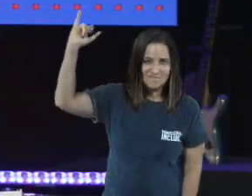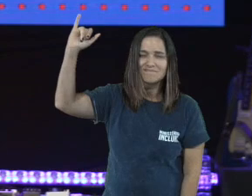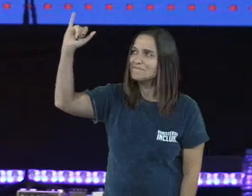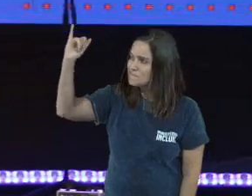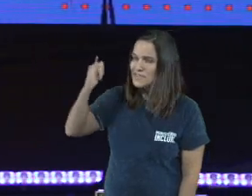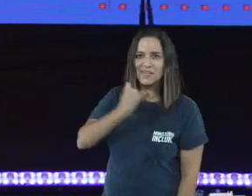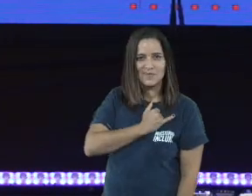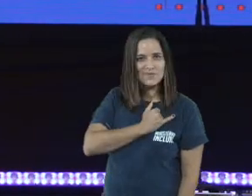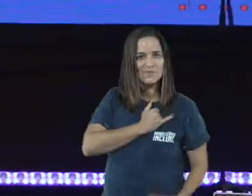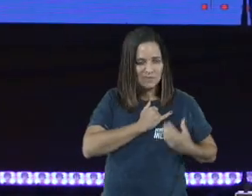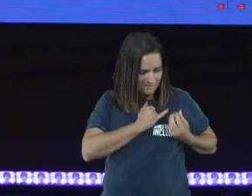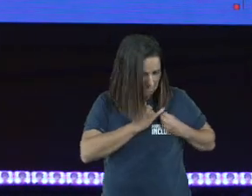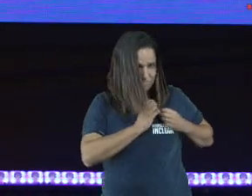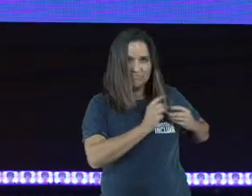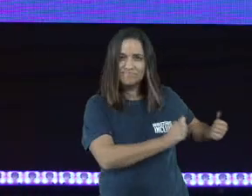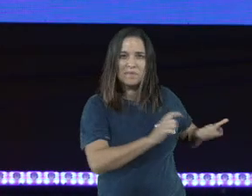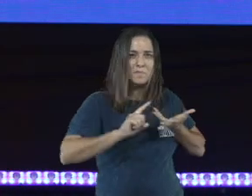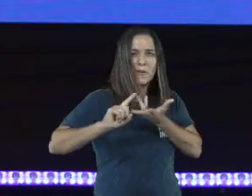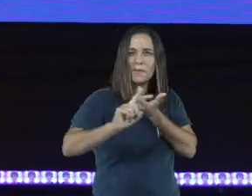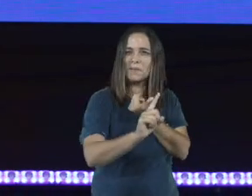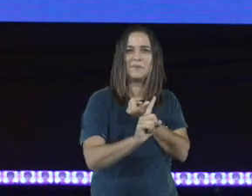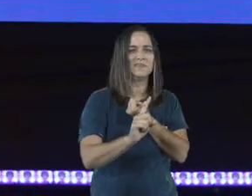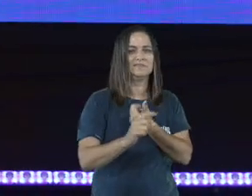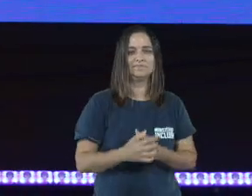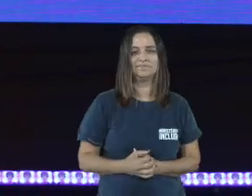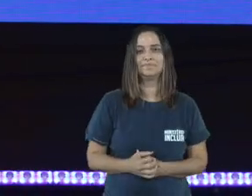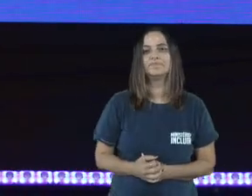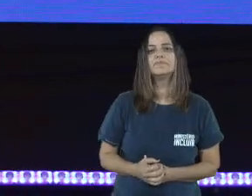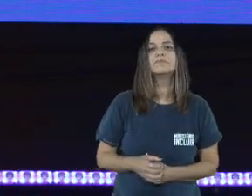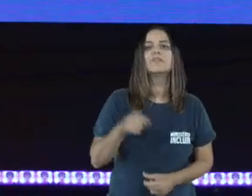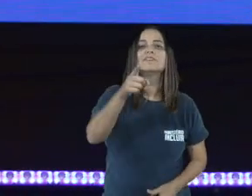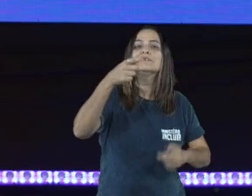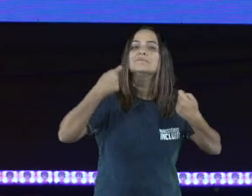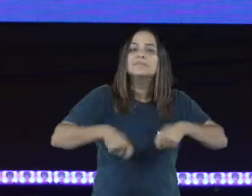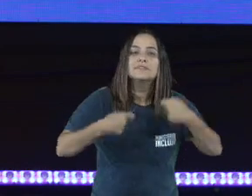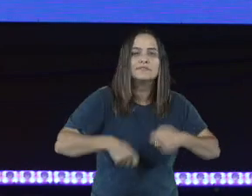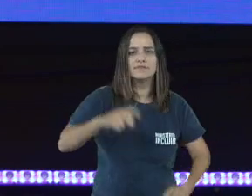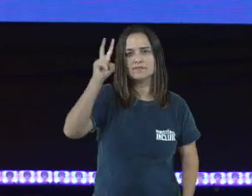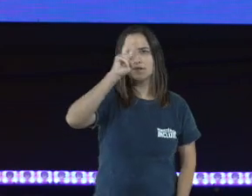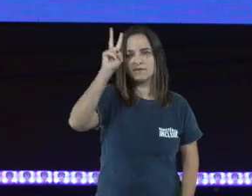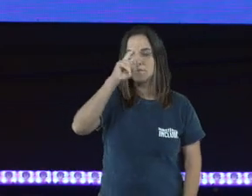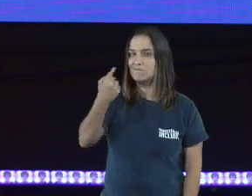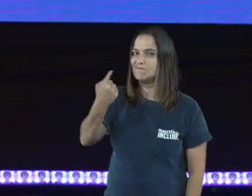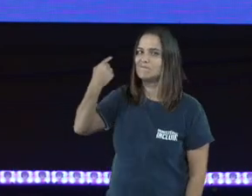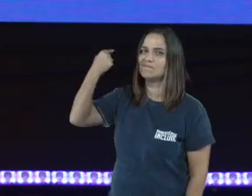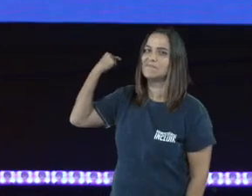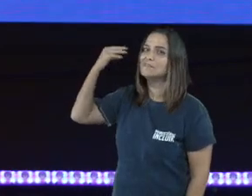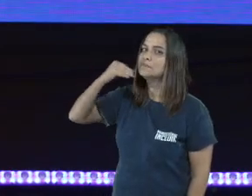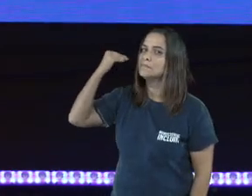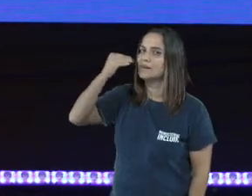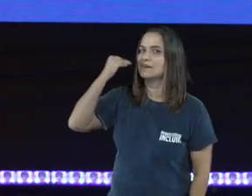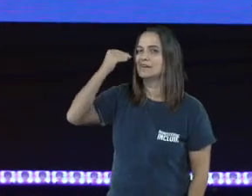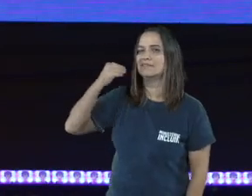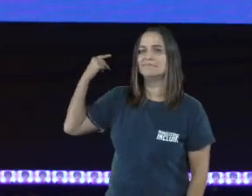em todos os momentos difíceis que você não tinha esperança alguém apareceu te dou um conselho de uma chave se